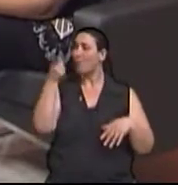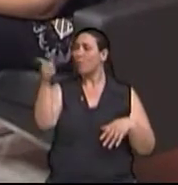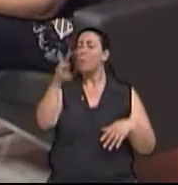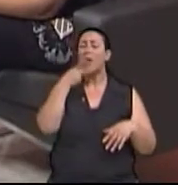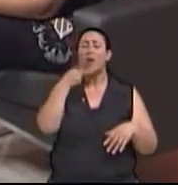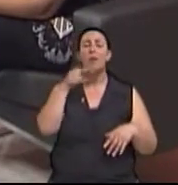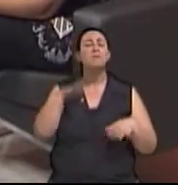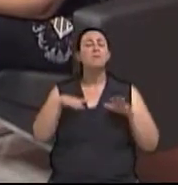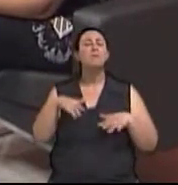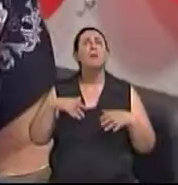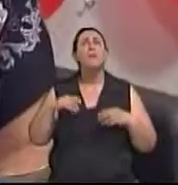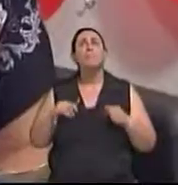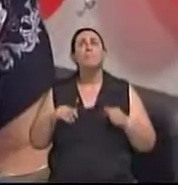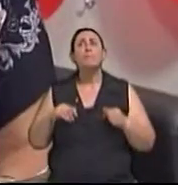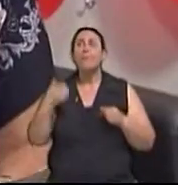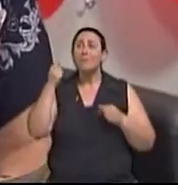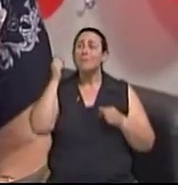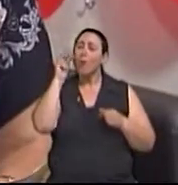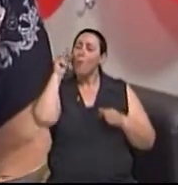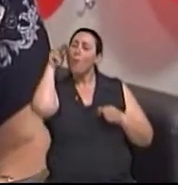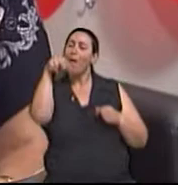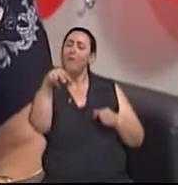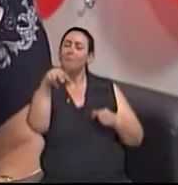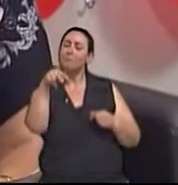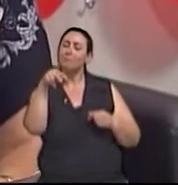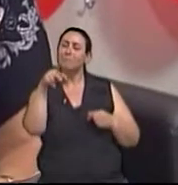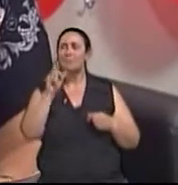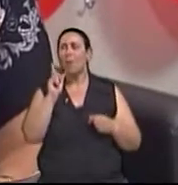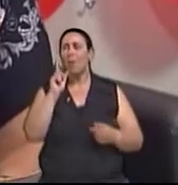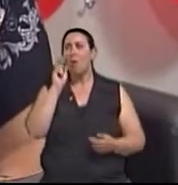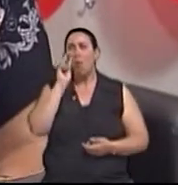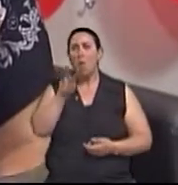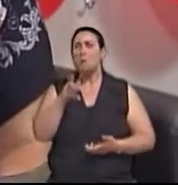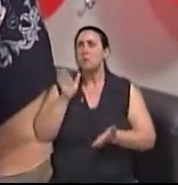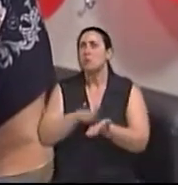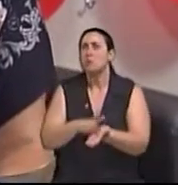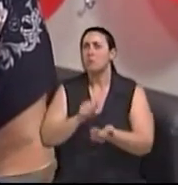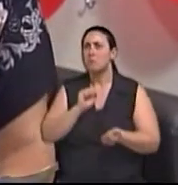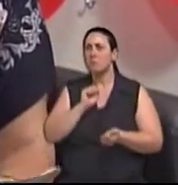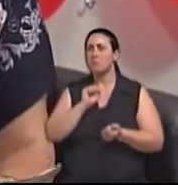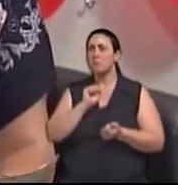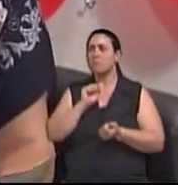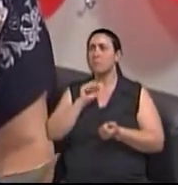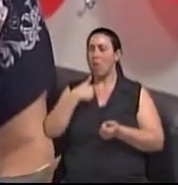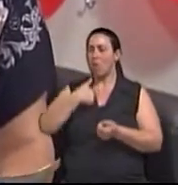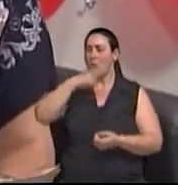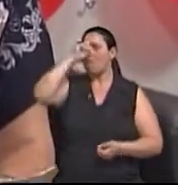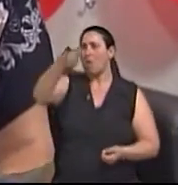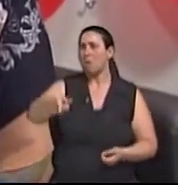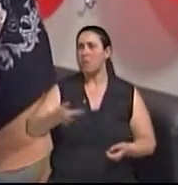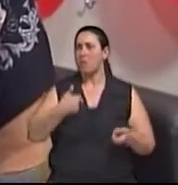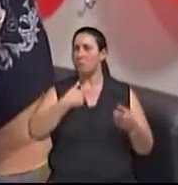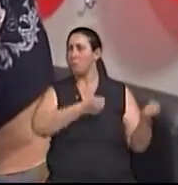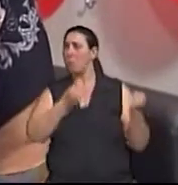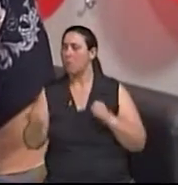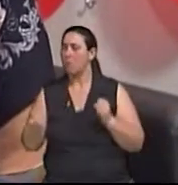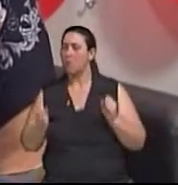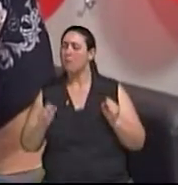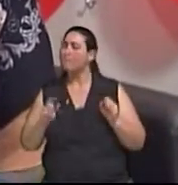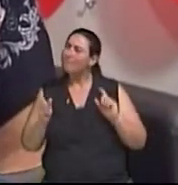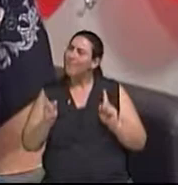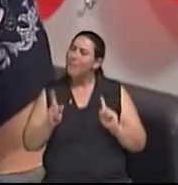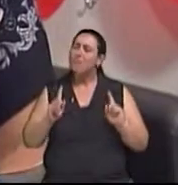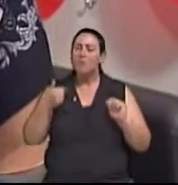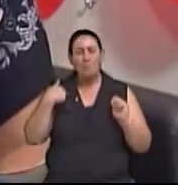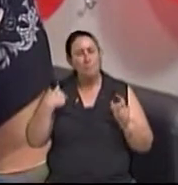né consegue olhar com outro olhar e não com aquele olhar de cobrança ou de que agora eu mando claro que é difícil eu tô pensando